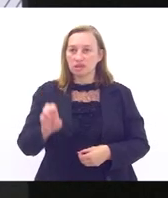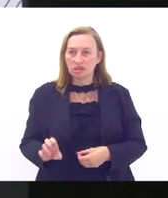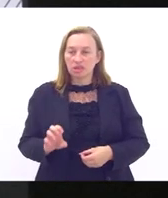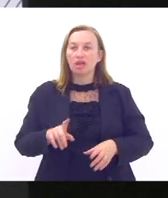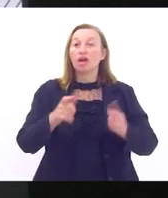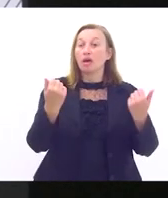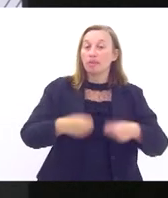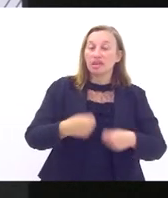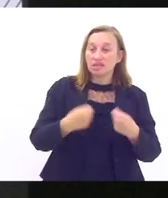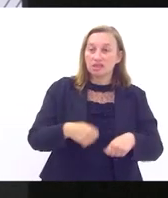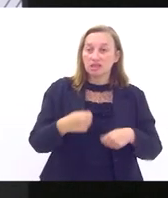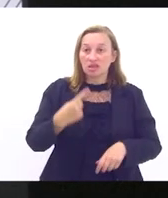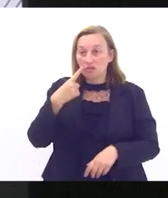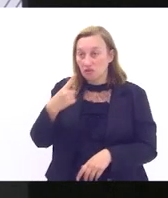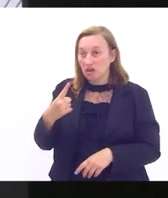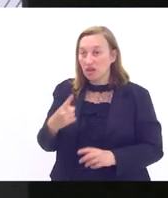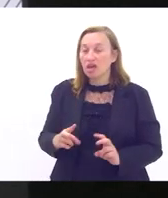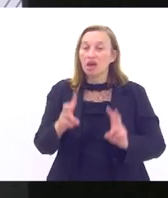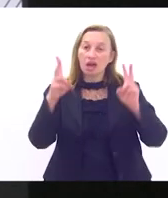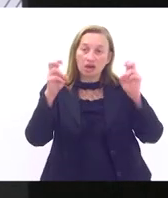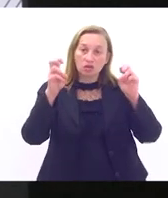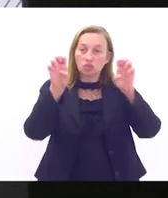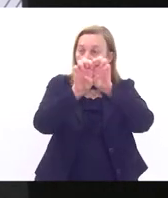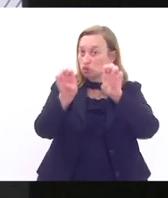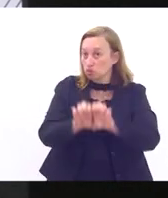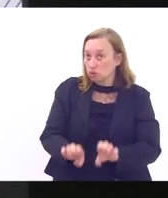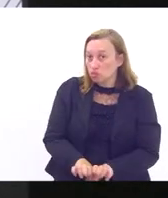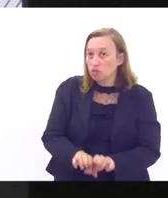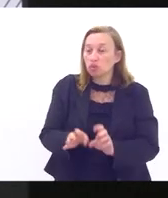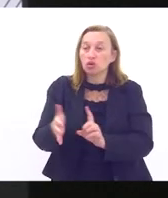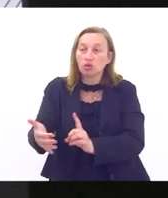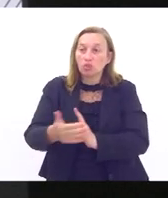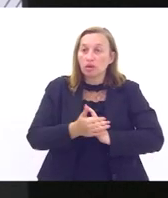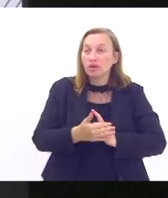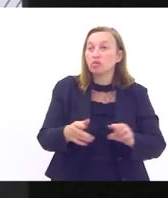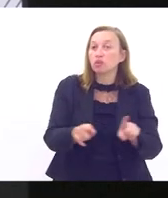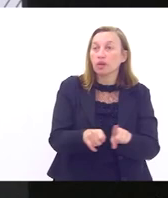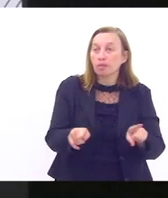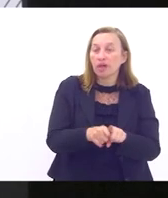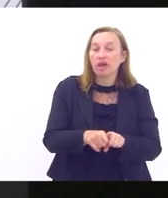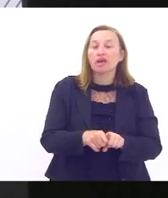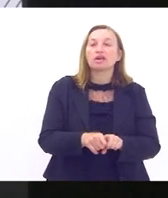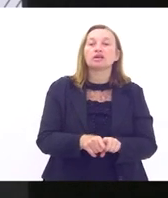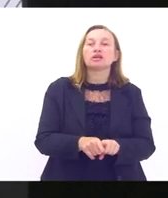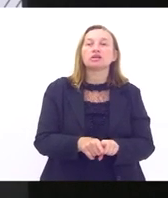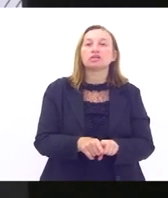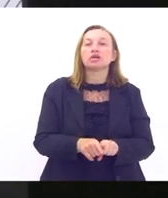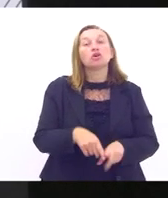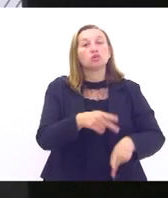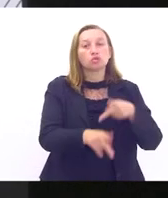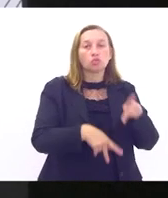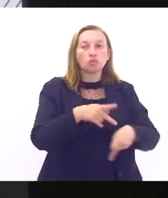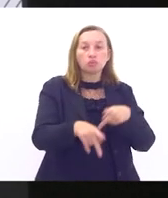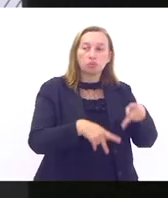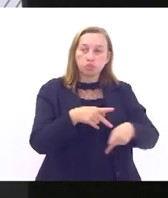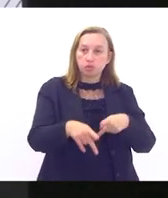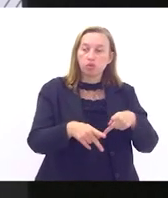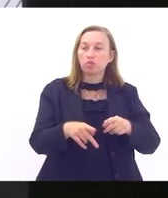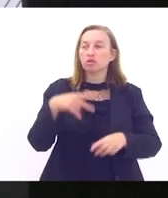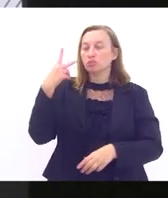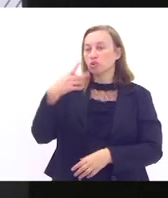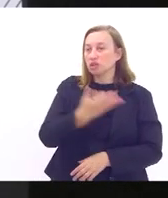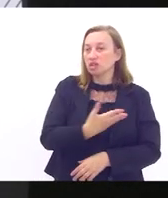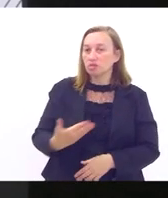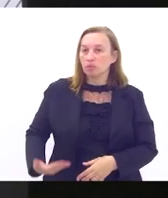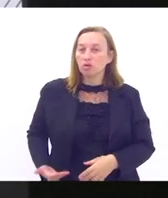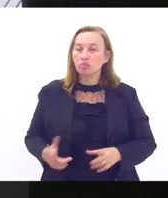É preciso, então, rever questões estruturais, né, de acolhimento também da população através de políticas públicas